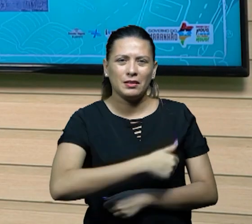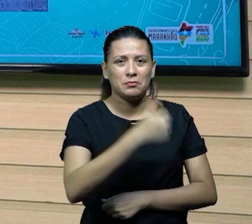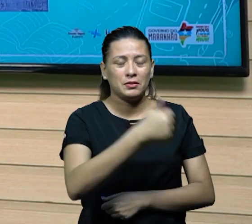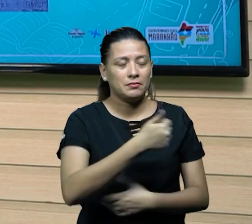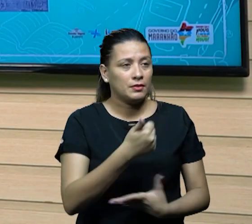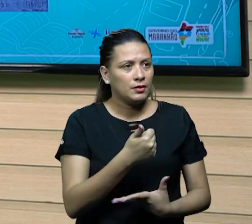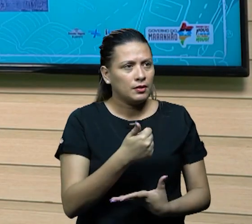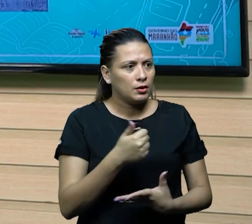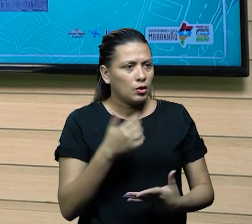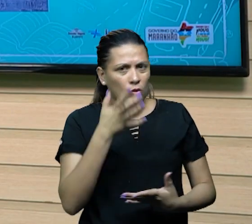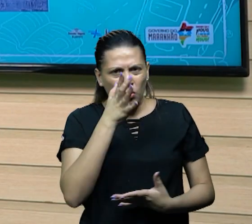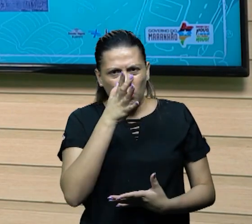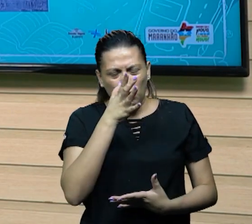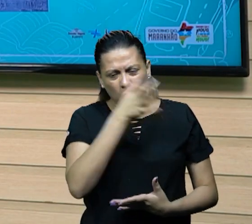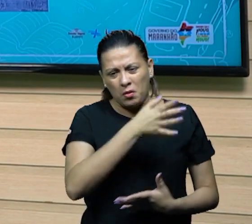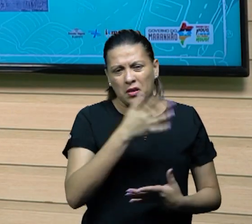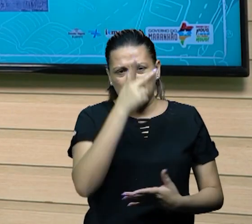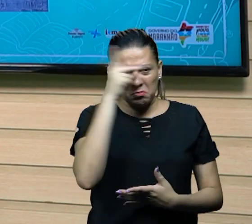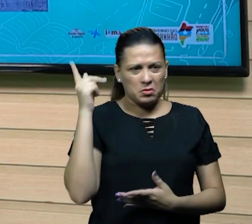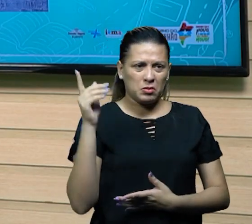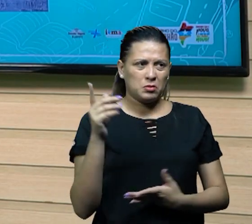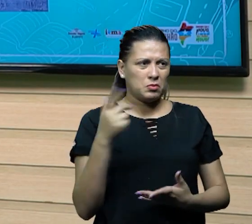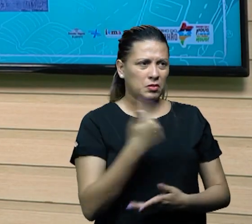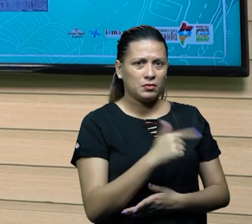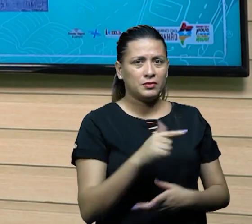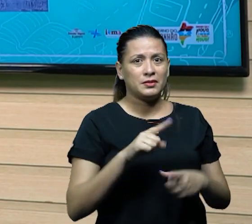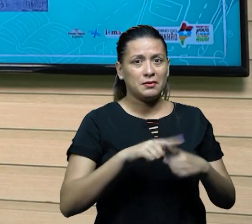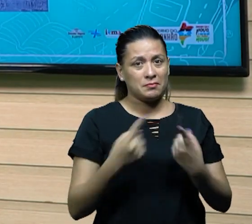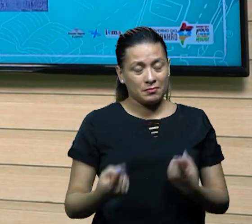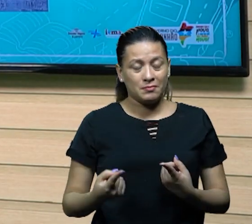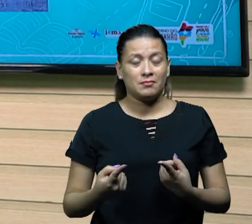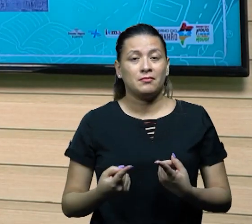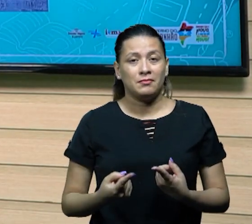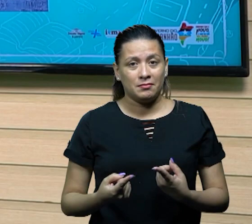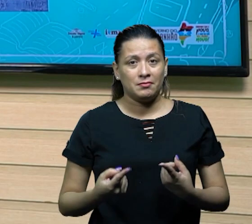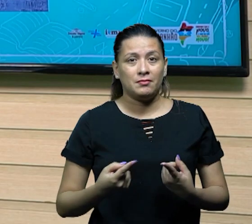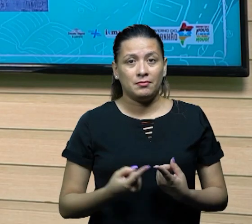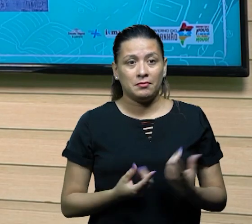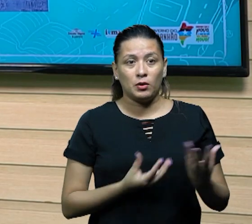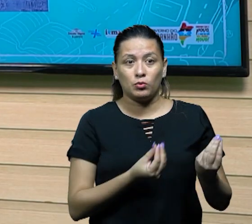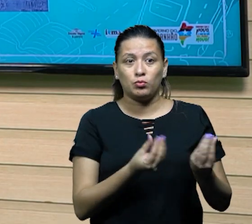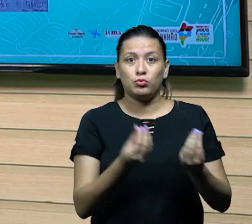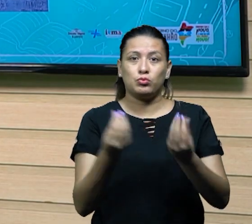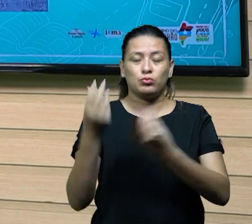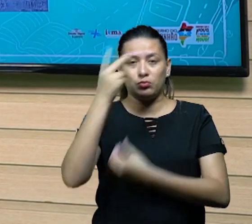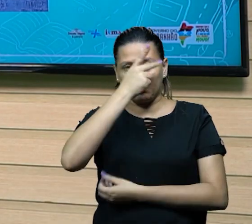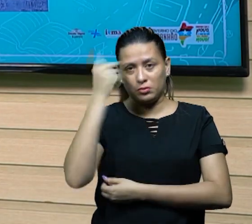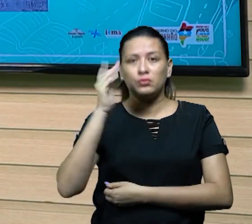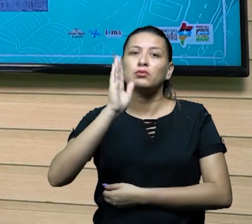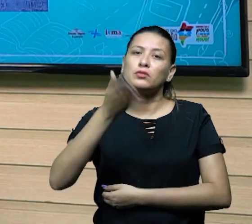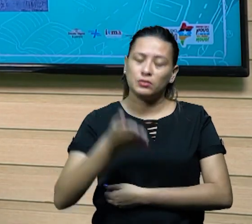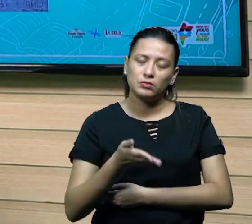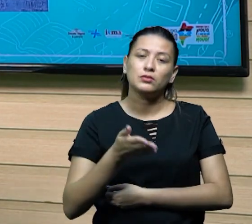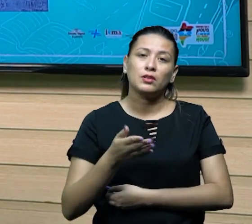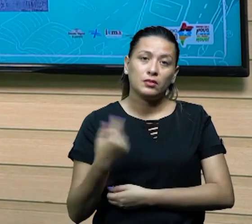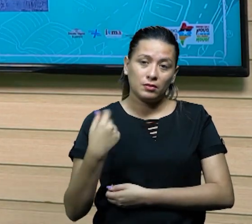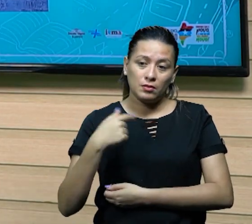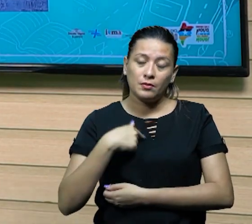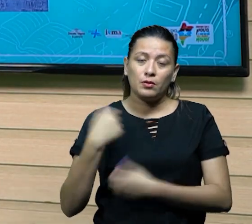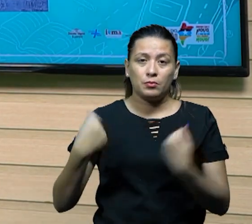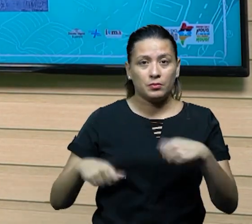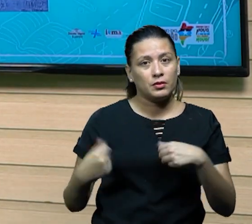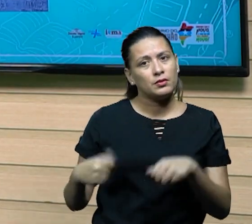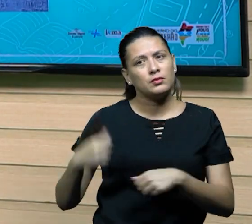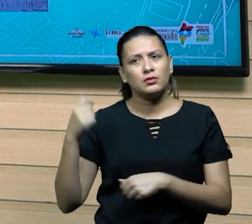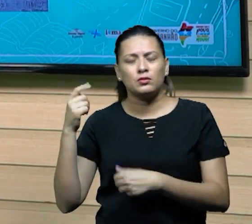outra graduação. Porque quando eu tive a minha primeira, eu achava coisa de outro mundo, quase ninguém tinha. Mas depois de alguns anos, eu comecei a olhar que o mercado